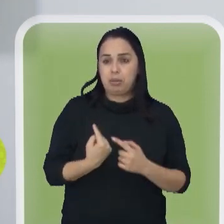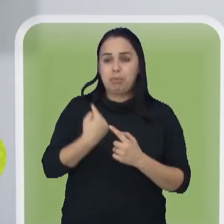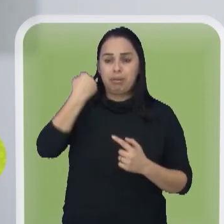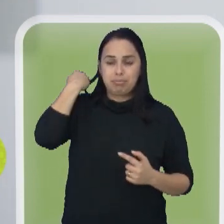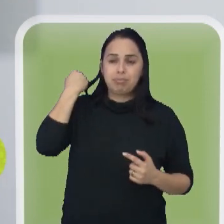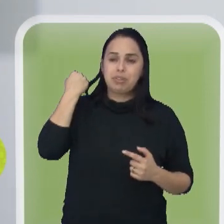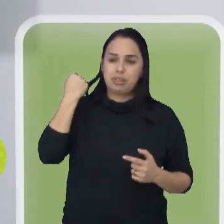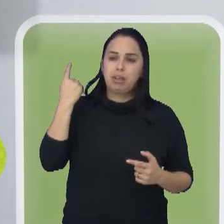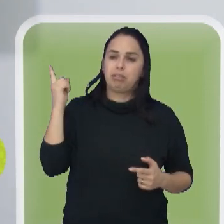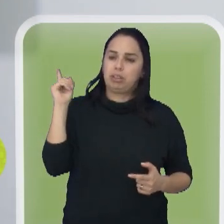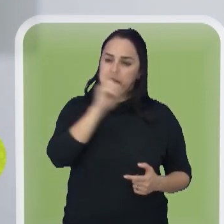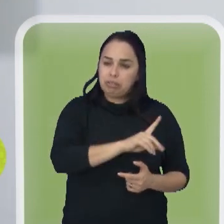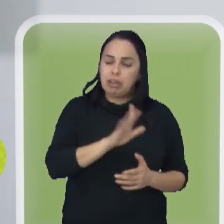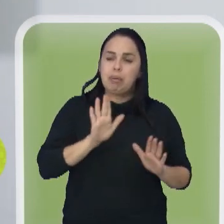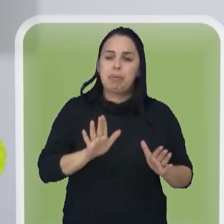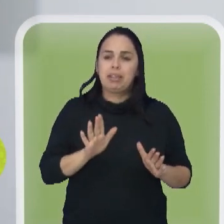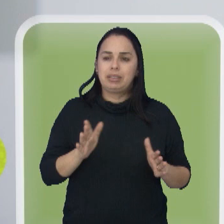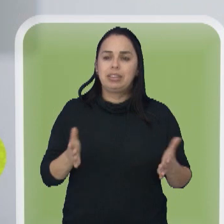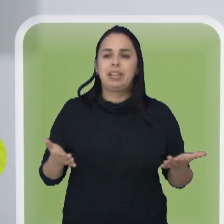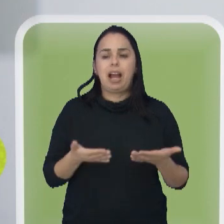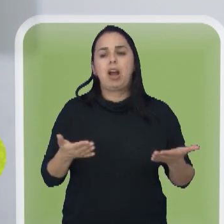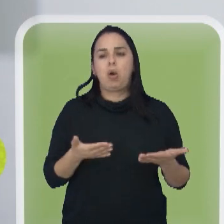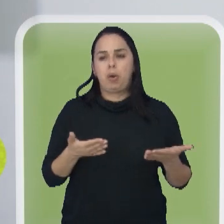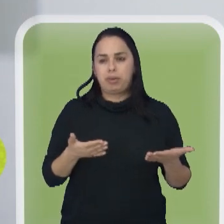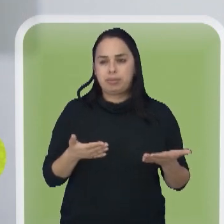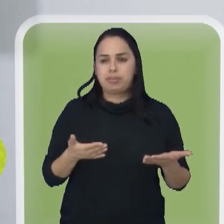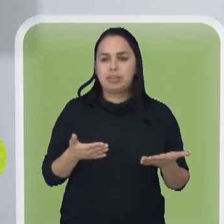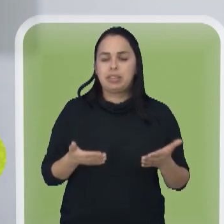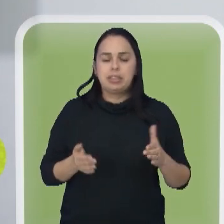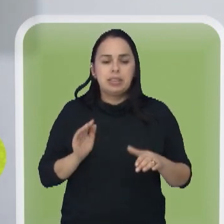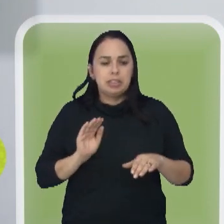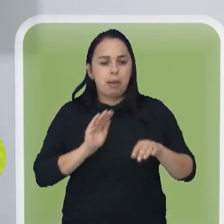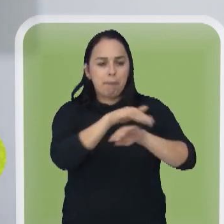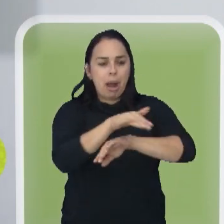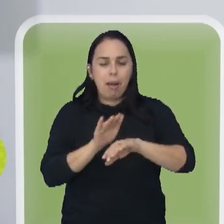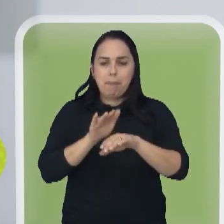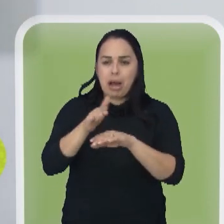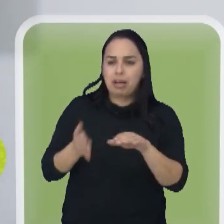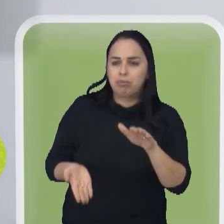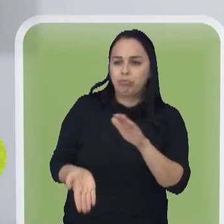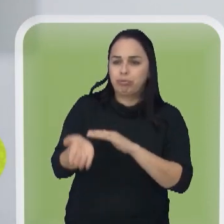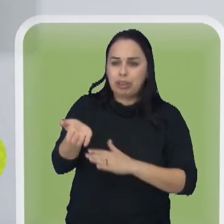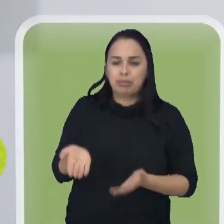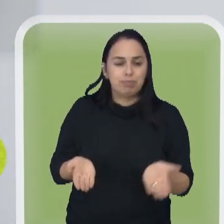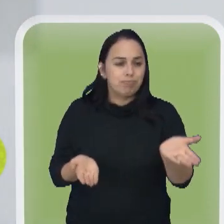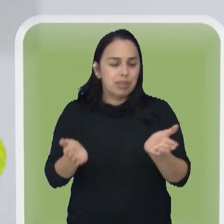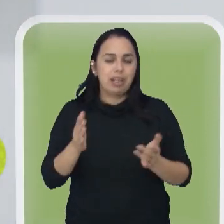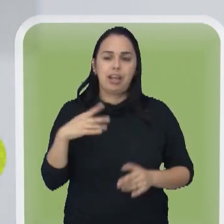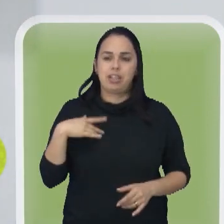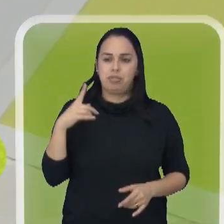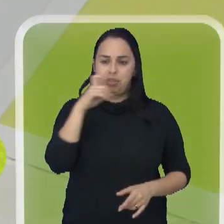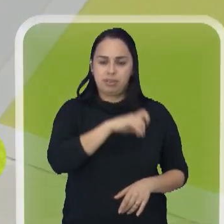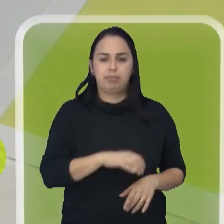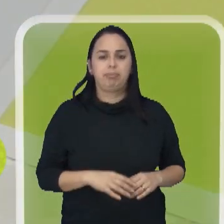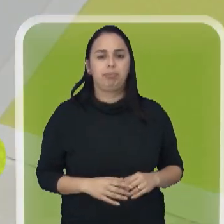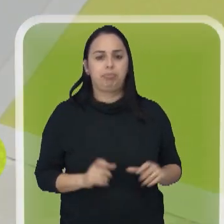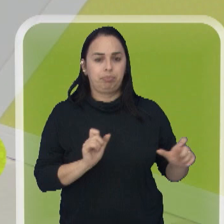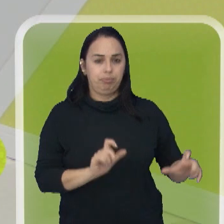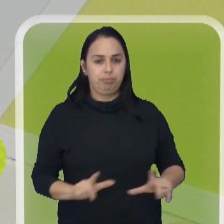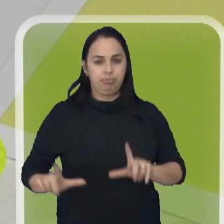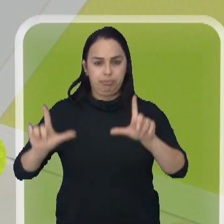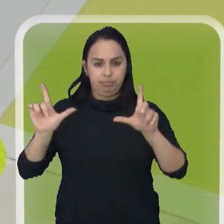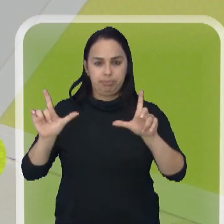segunda fase aí e que pesou um pouco na questão de finalização, até de fazer gols. Pois é. Matheus, coloca pra gente aqui, por